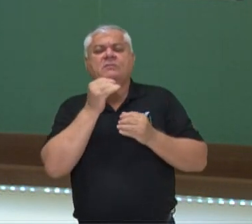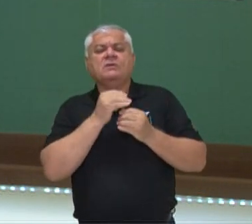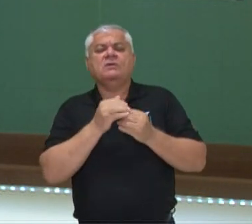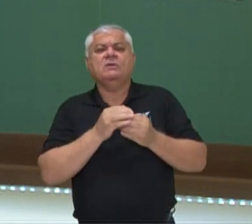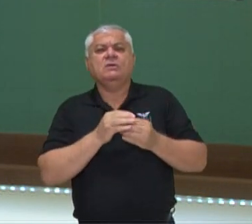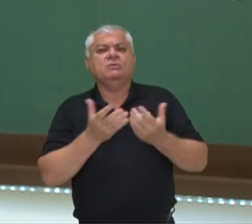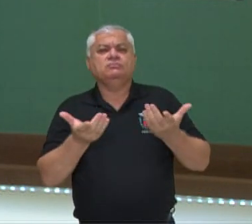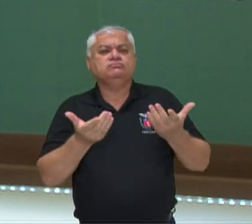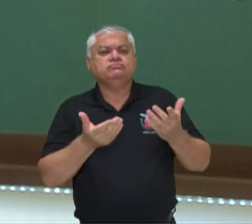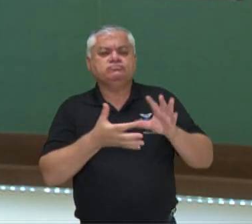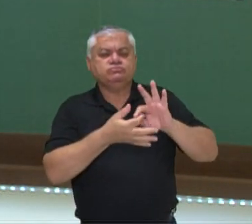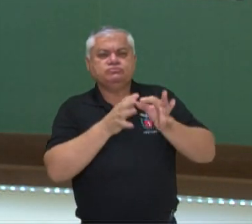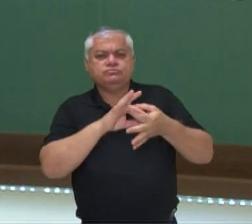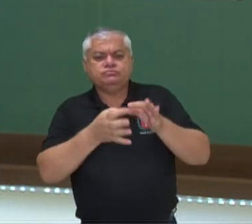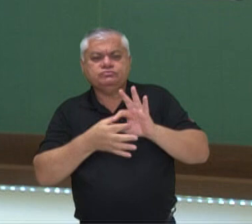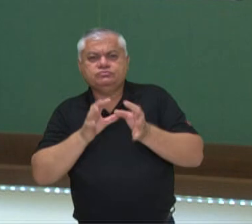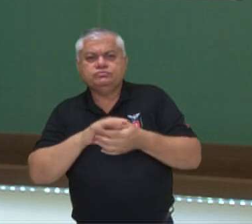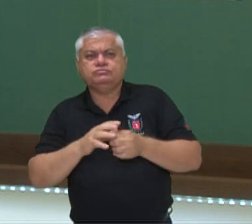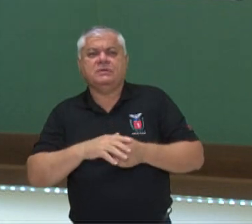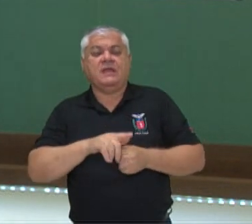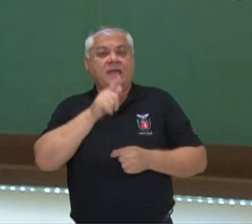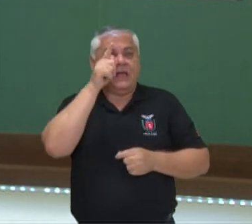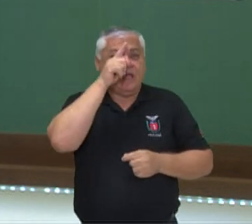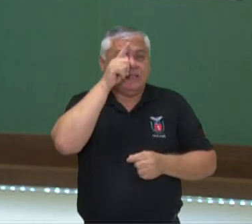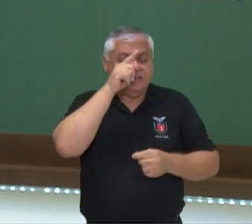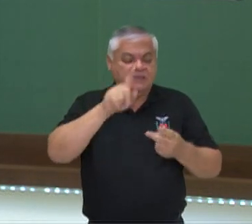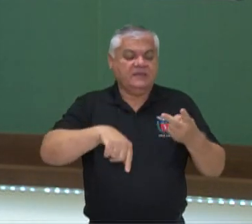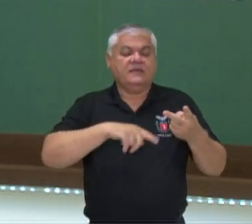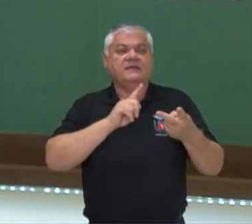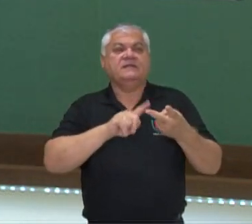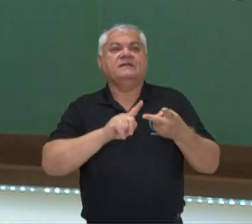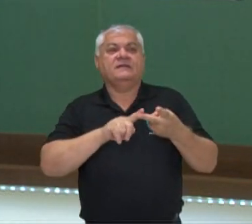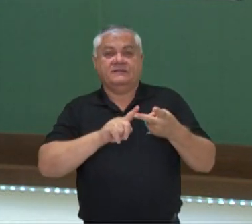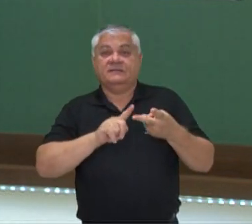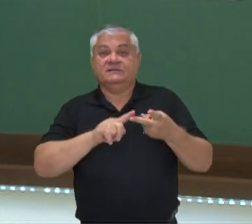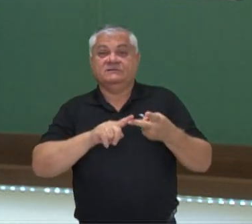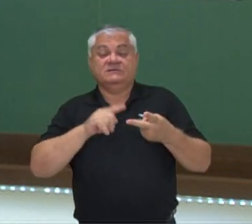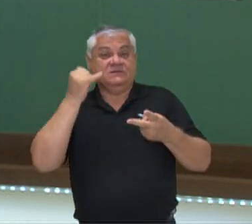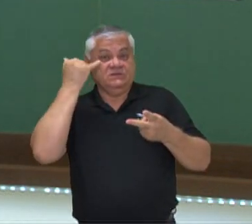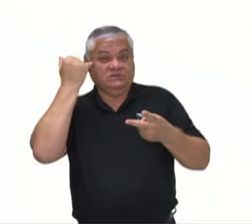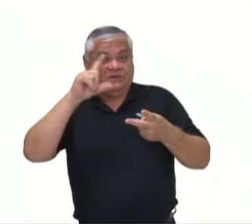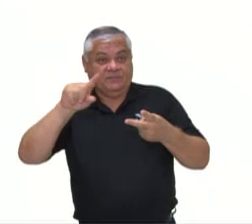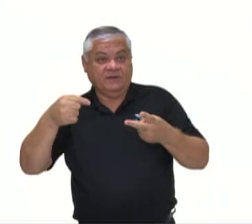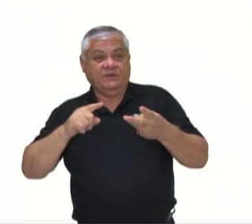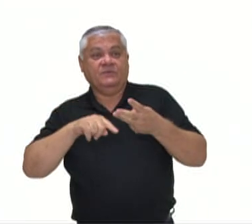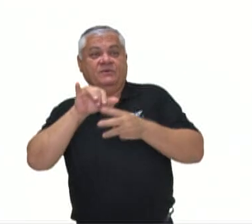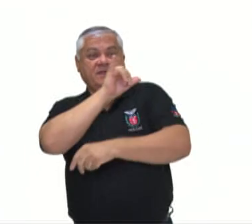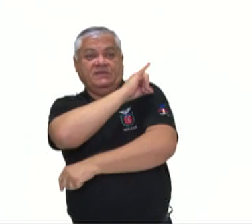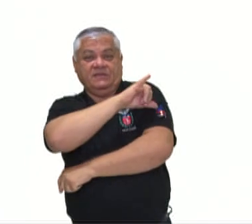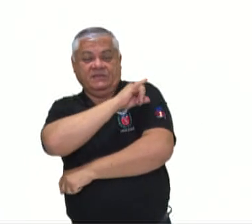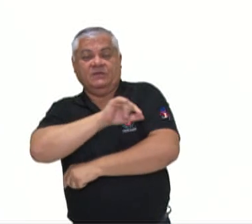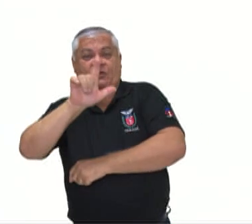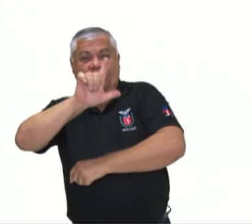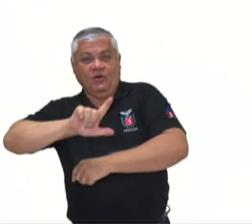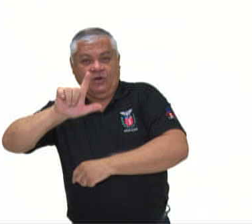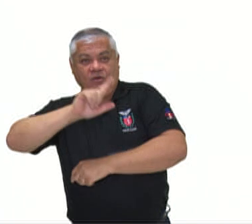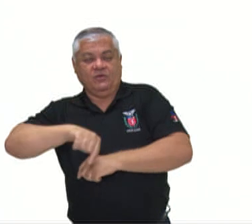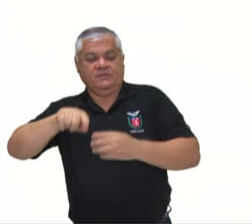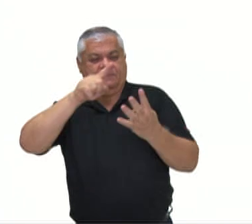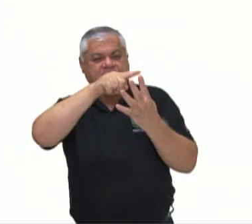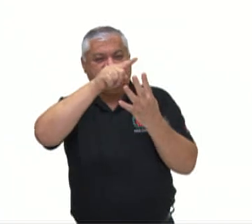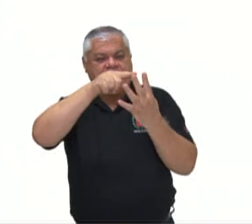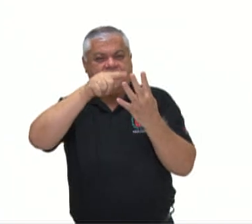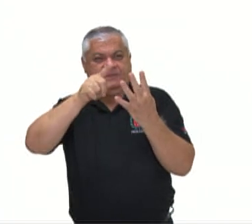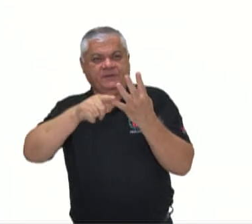foram transmitidos em Atenas, Pequim, Londres e no Rio de Janeiro, tá? Então aqui tem os desenhos indicando o que foi